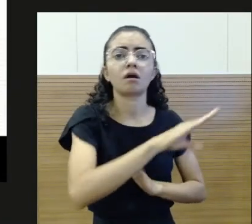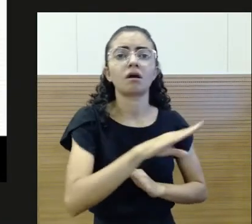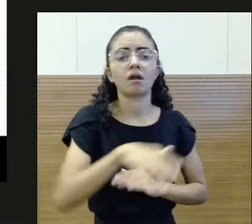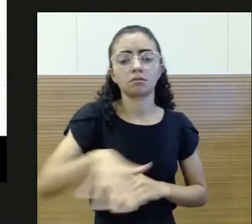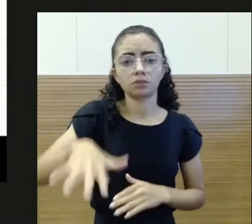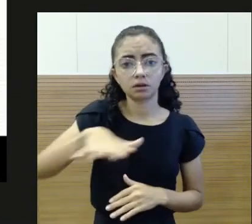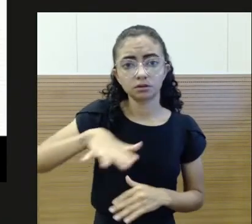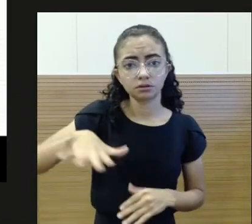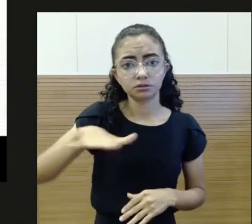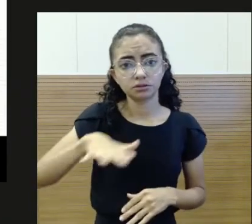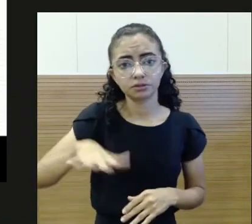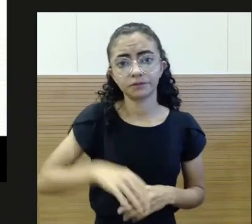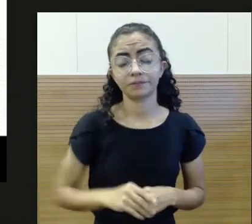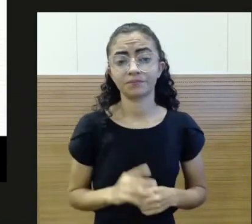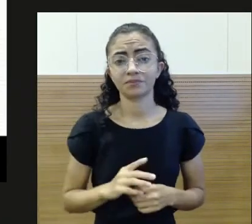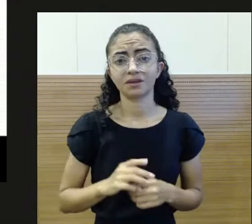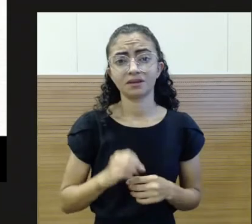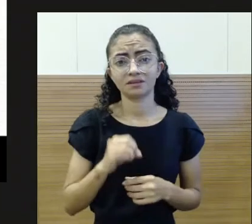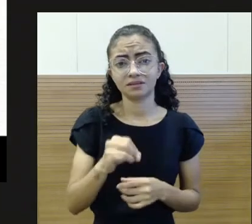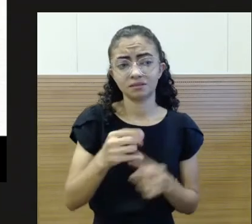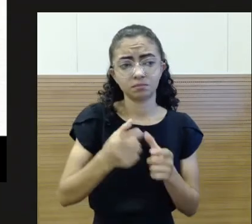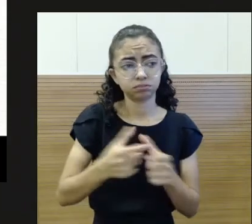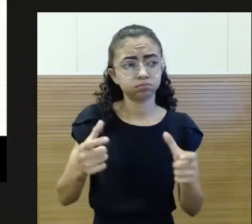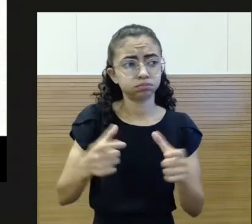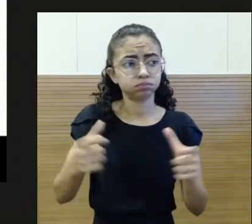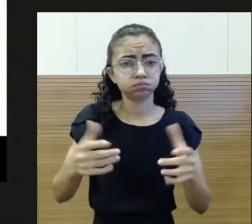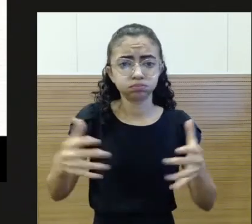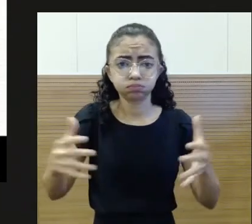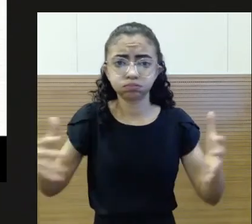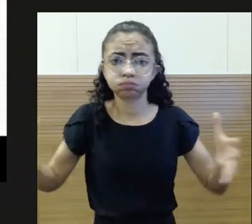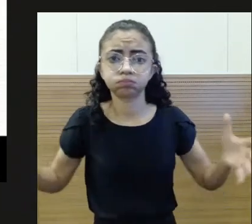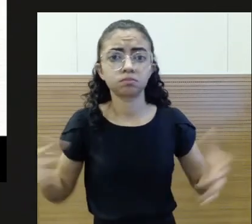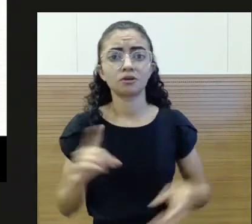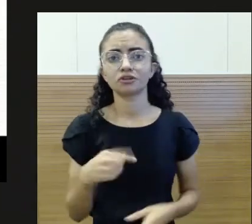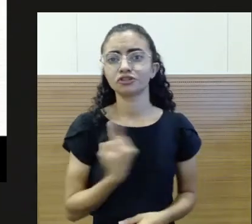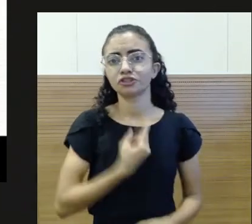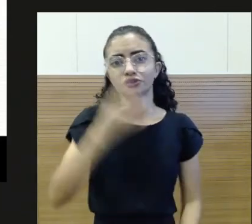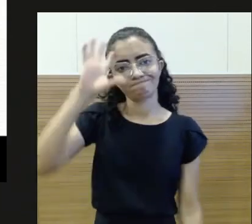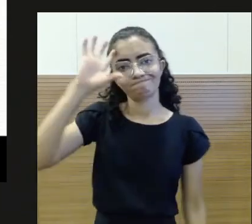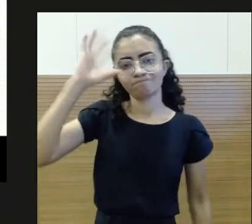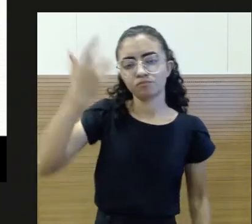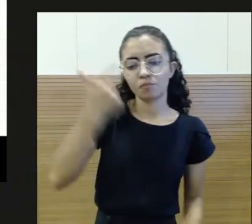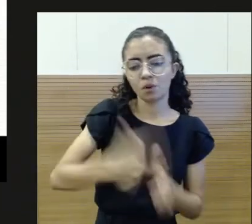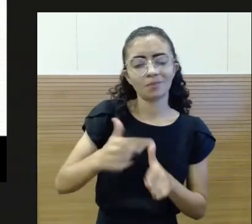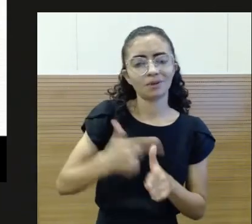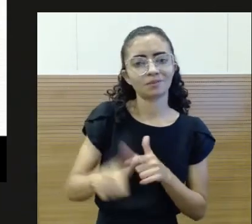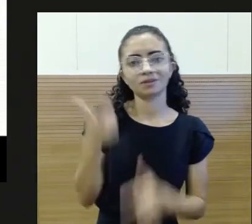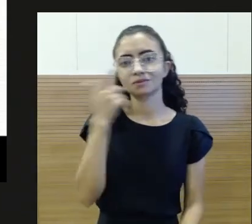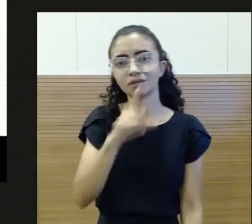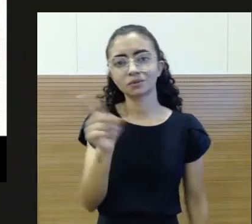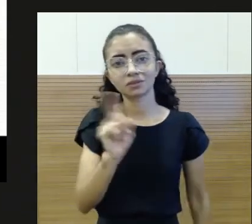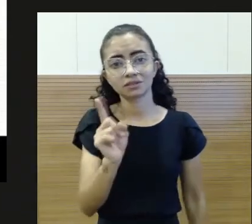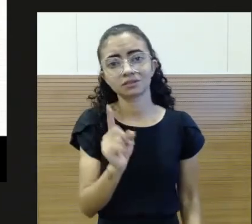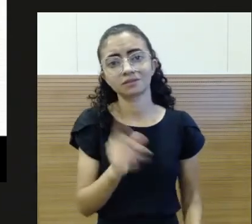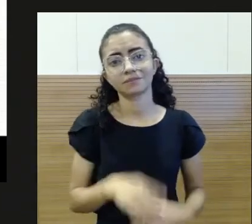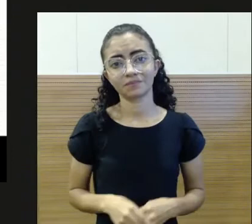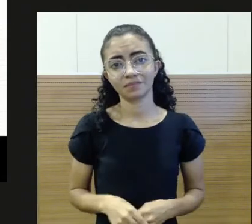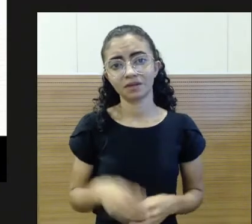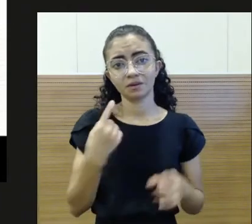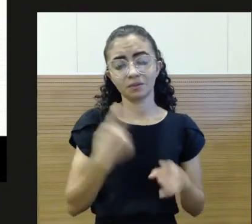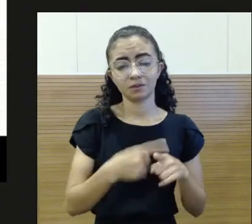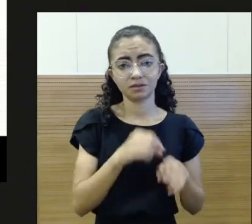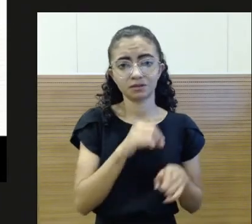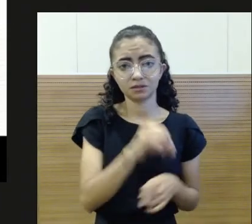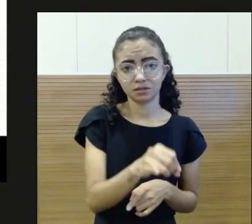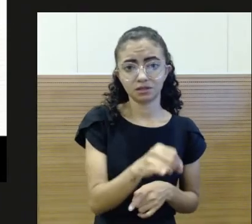nossa região, a gente nunca vai conseguir solucionar, e mesmo que fosse só o problema dos ultraprocessados, fosse